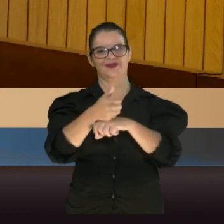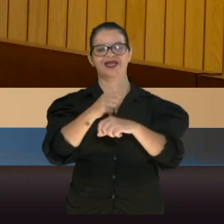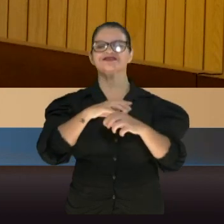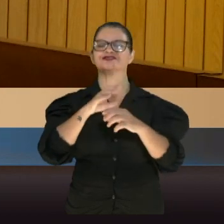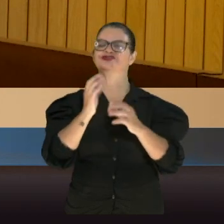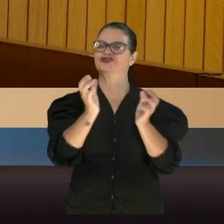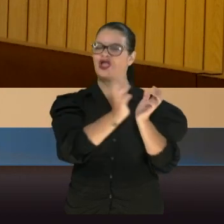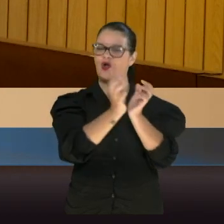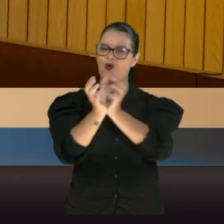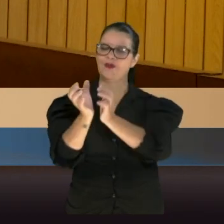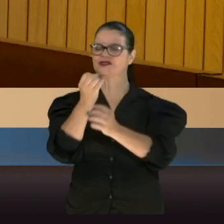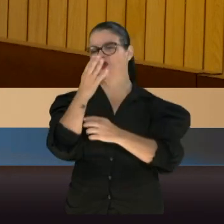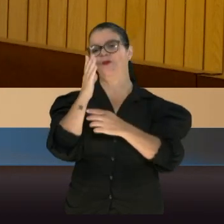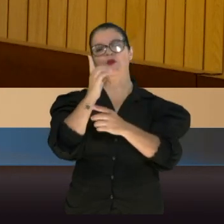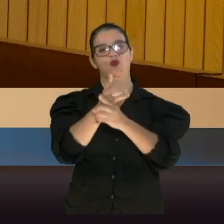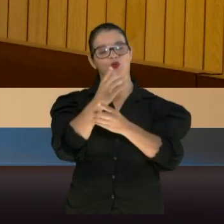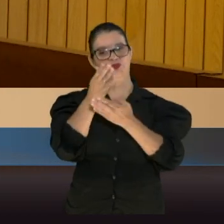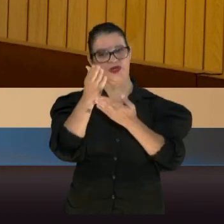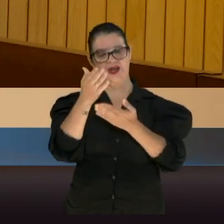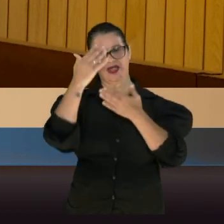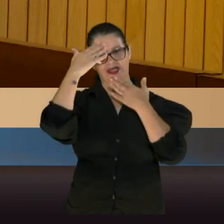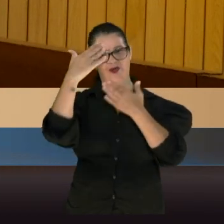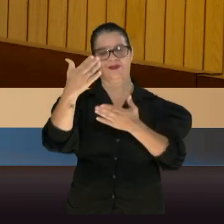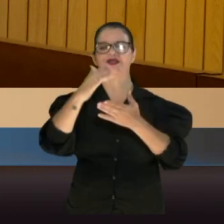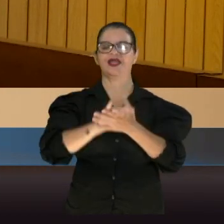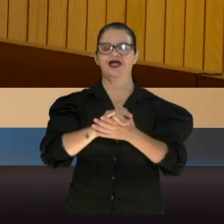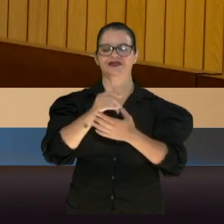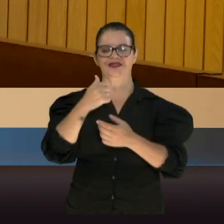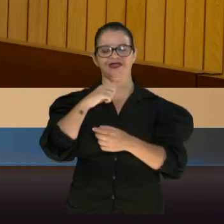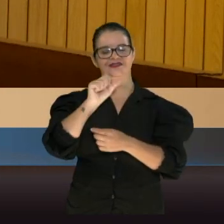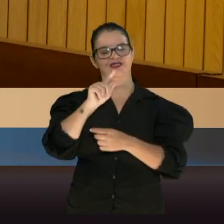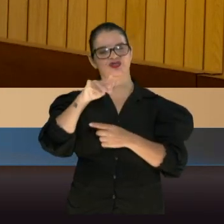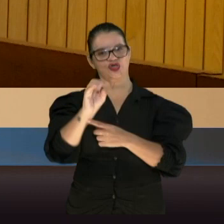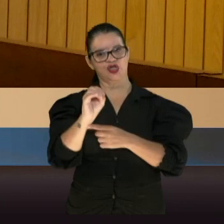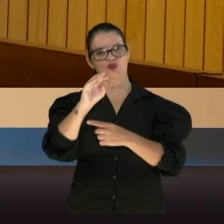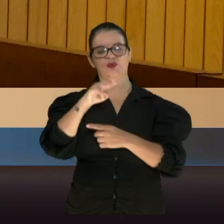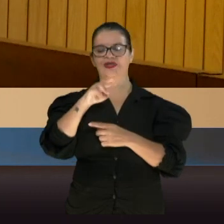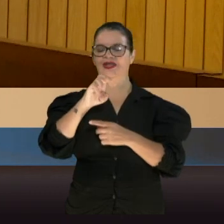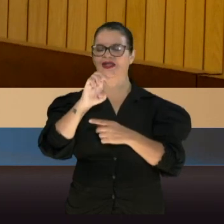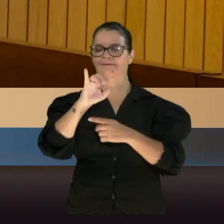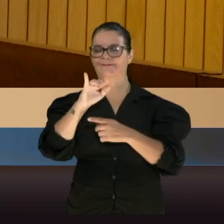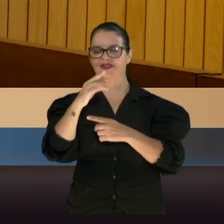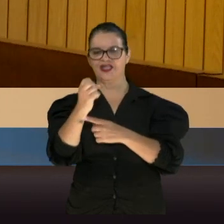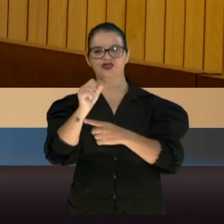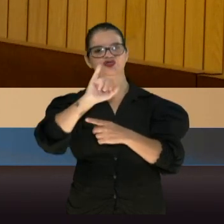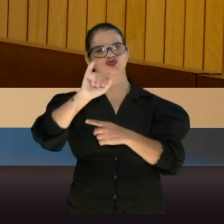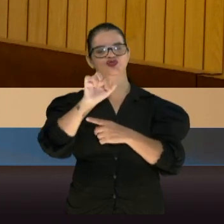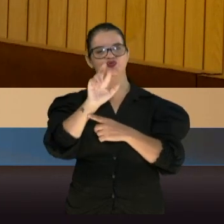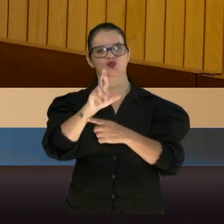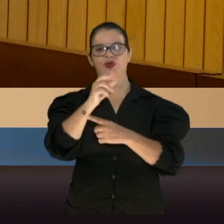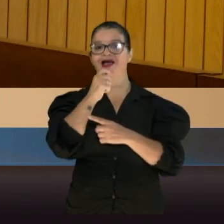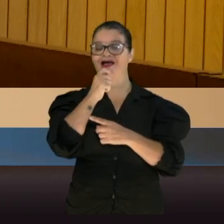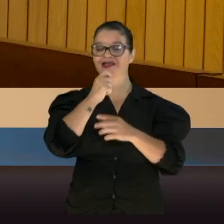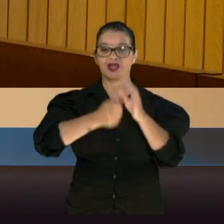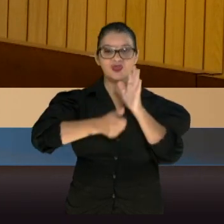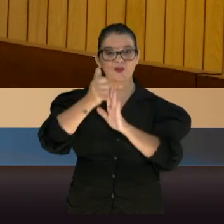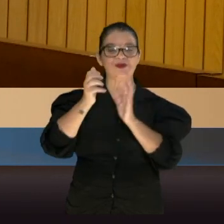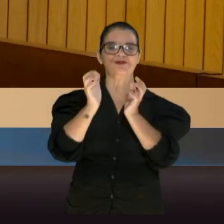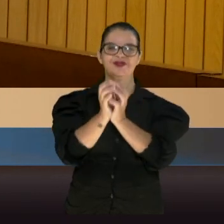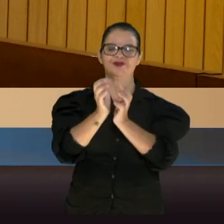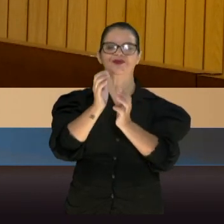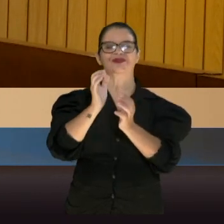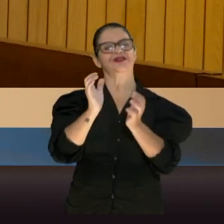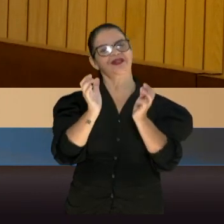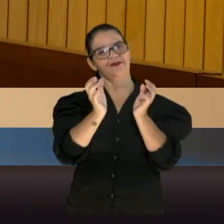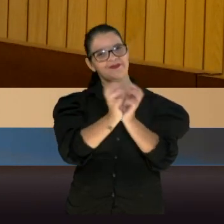corporação. Bom encontrá-lo aqui. Obrigado, Sargento Neemias Júnior, ainda, né, no 1º Batalhão de Polícia